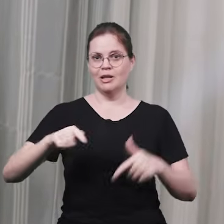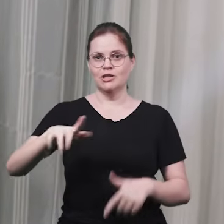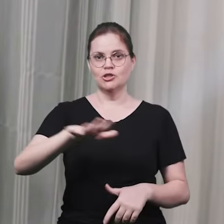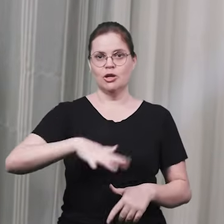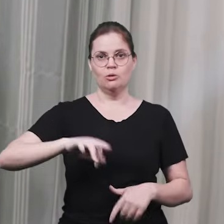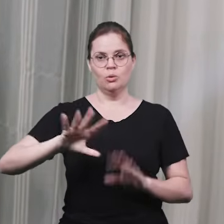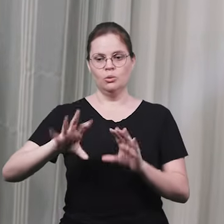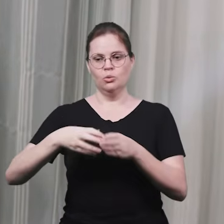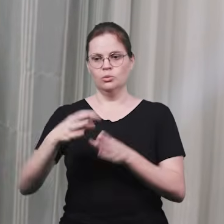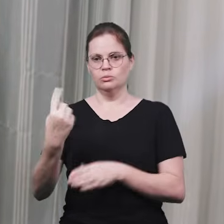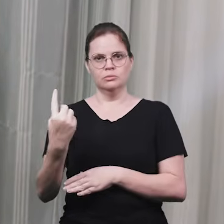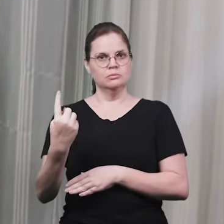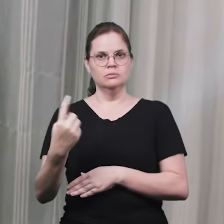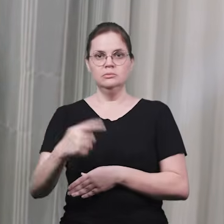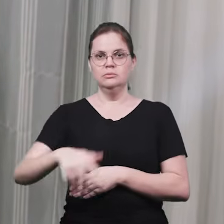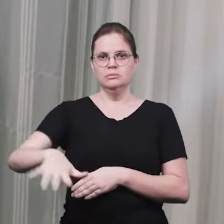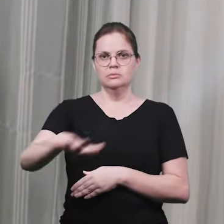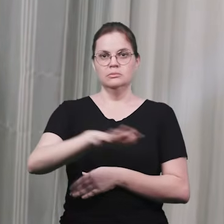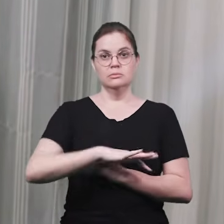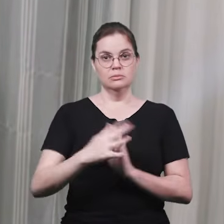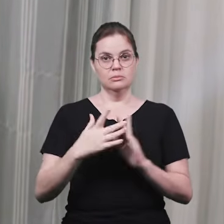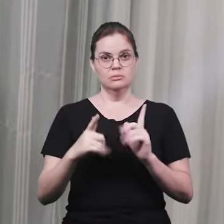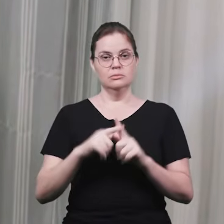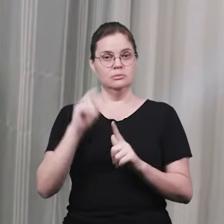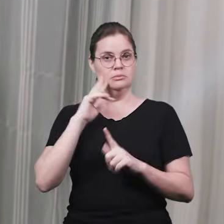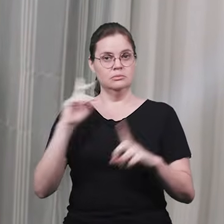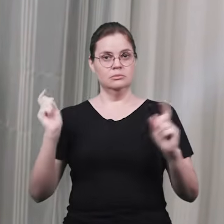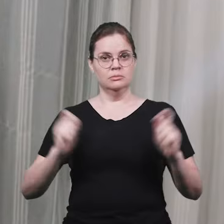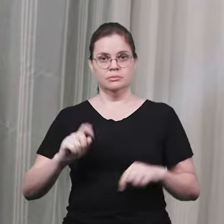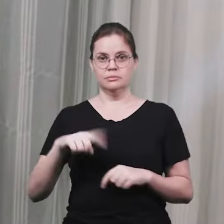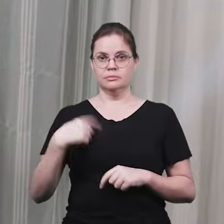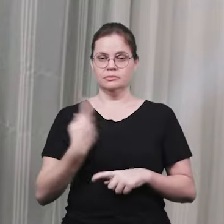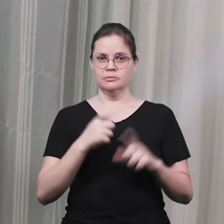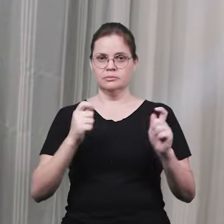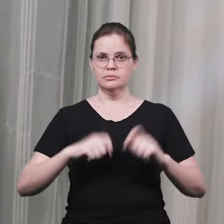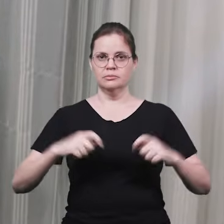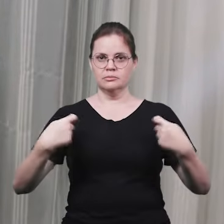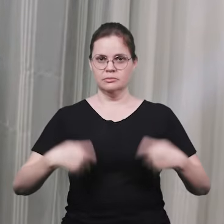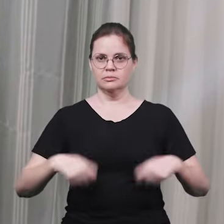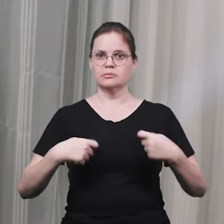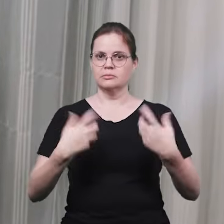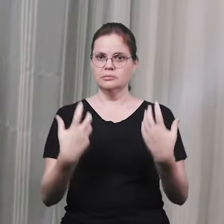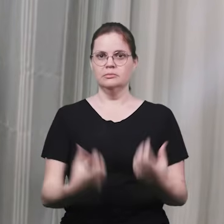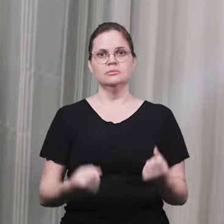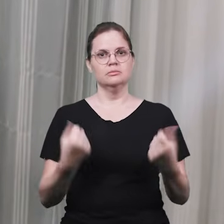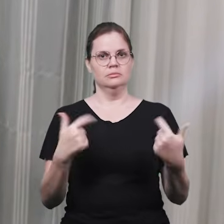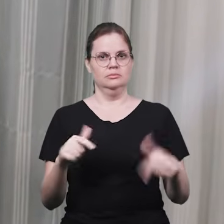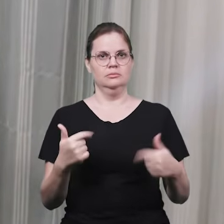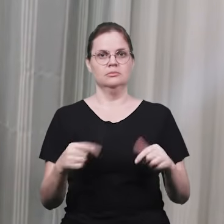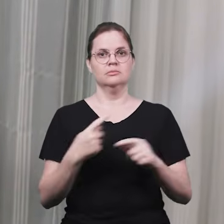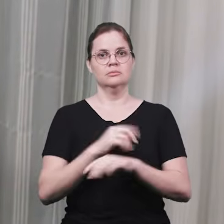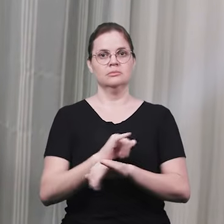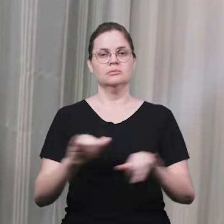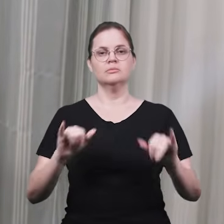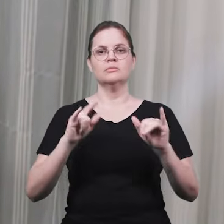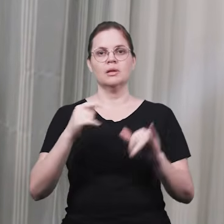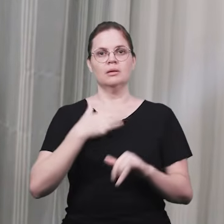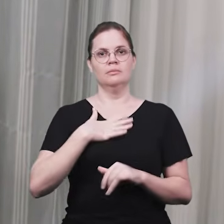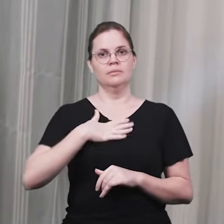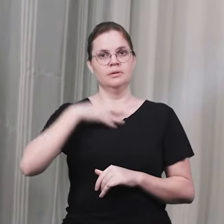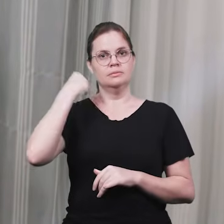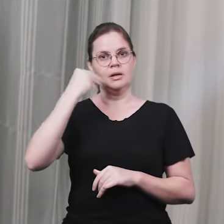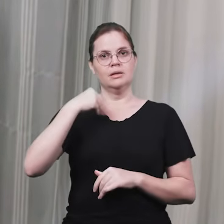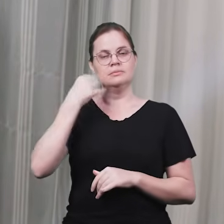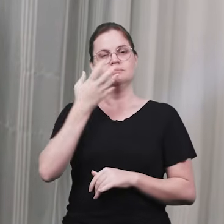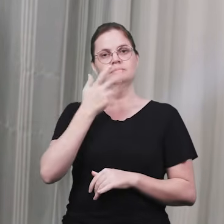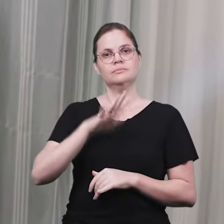não é apenas para um grupo. O Senhor vai nos capacitar para isso. Que nós possamos abraçar este trabalho. Quero dizer para os irmãos que eu tive uma grande